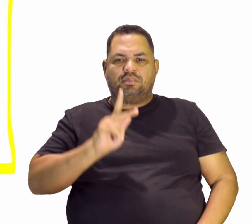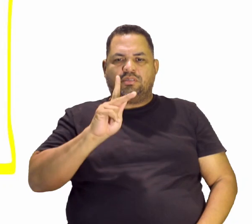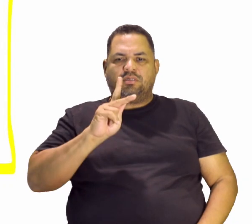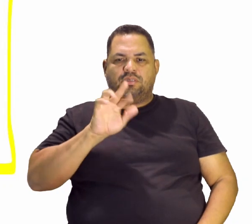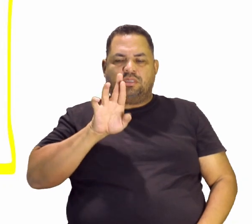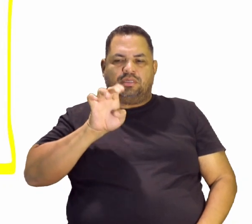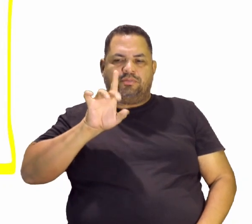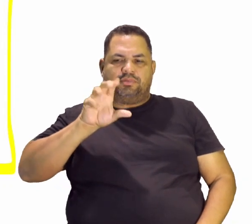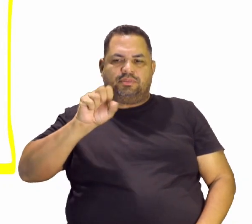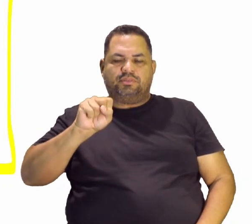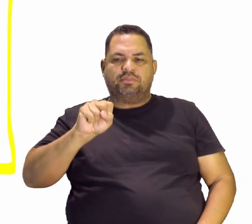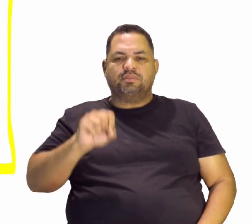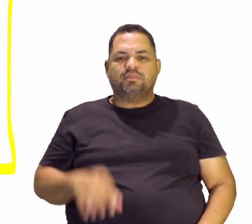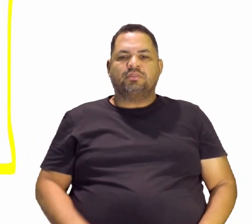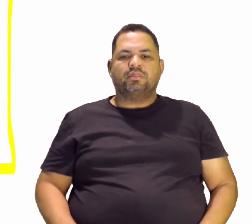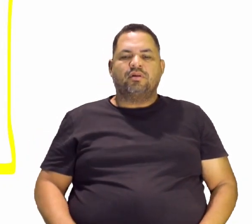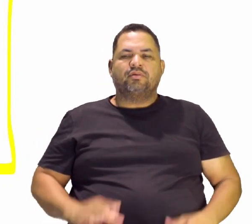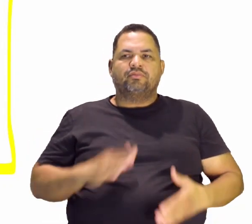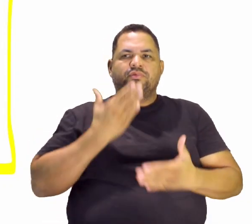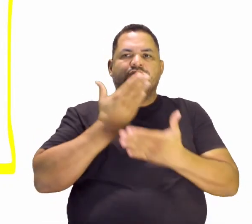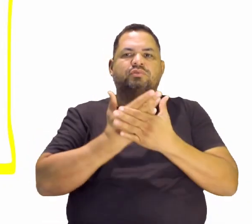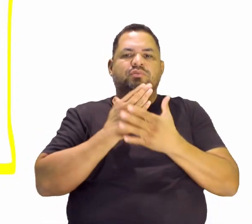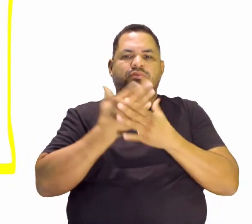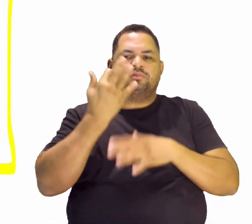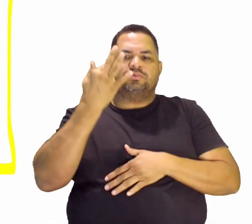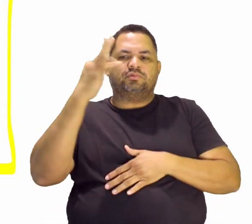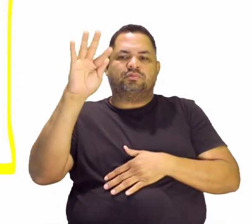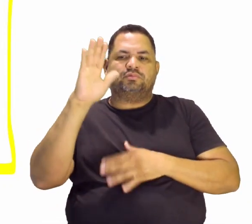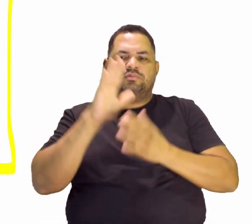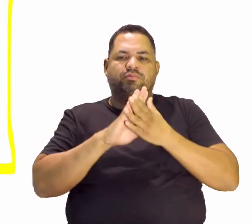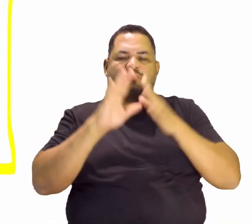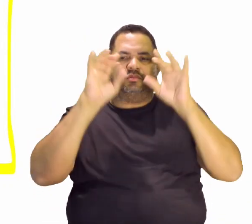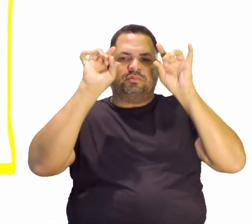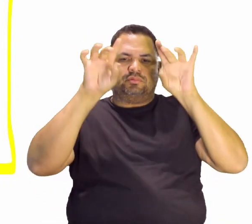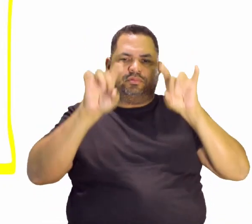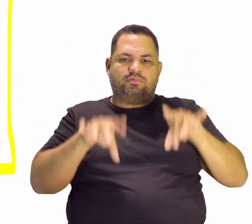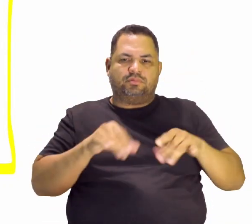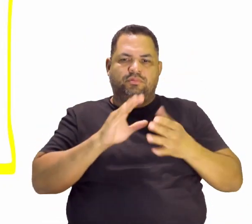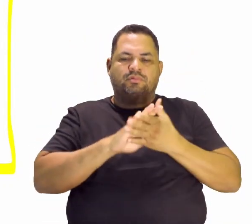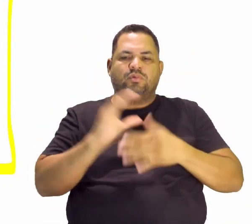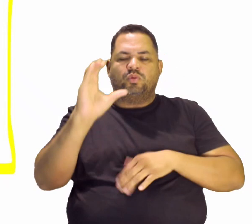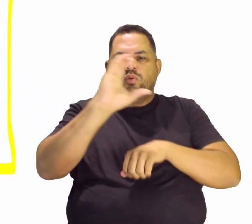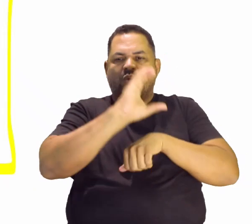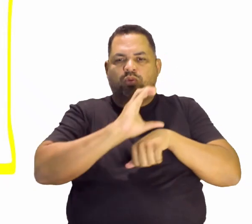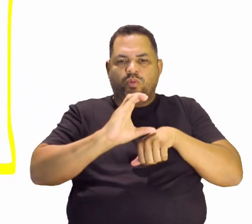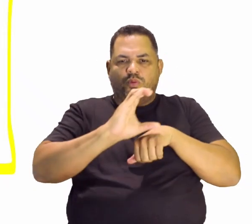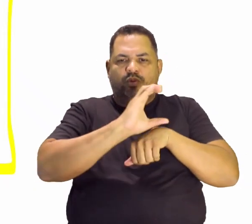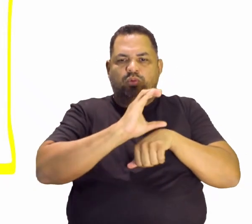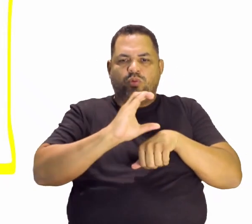muito isso na faculdade, em especial nos cursos que são da área,